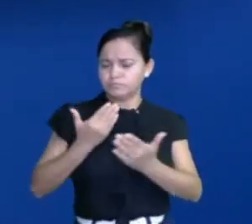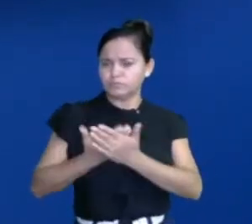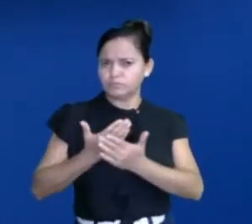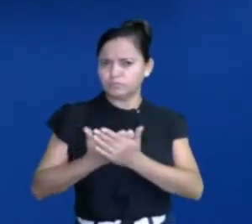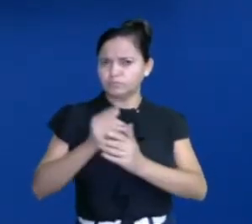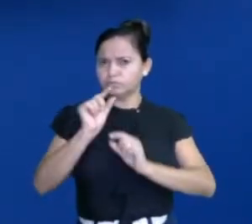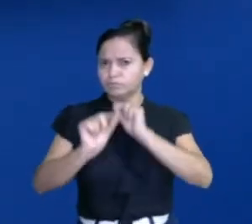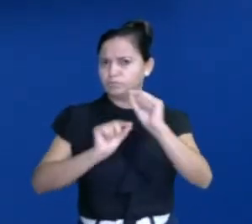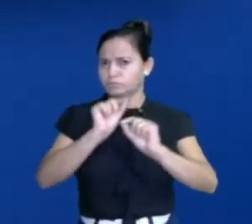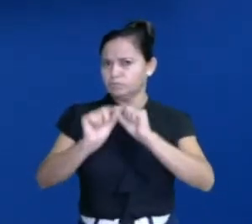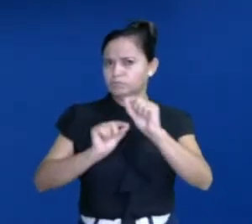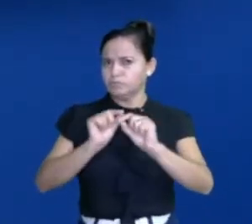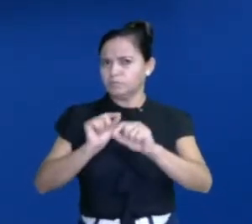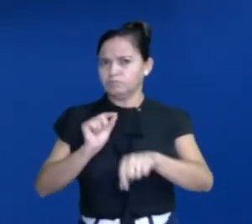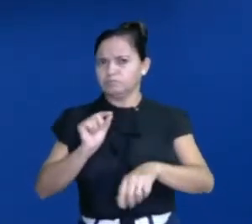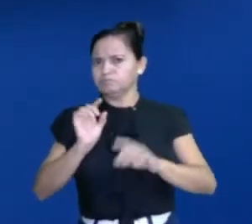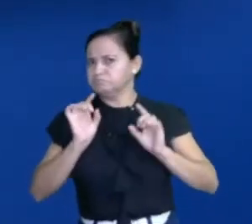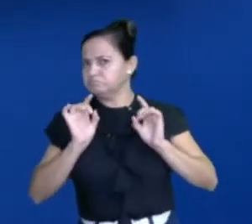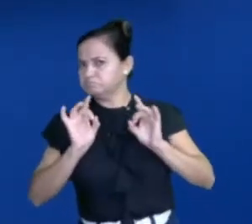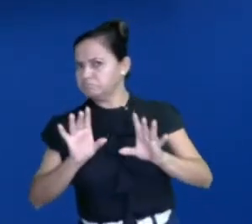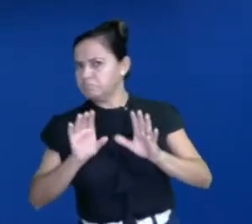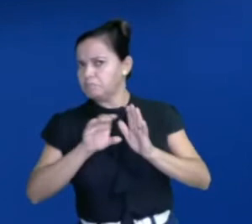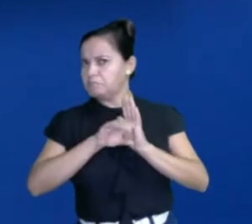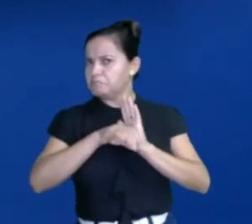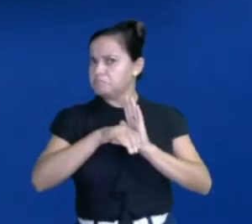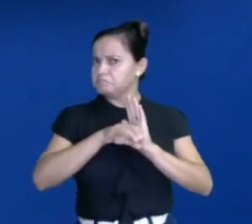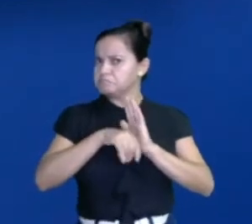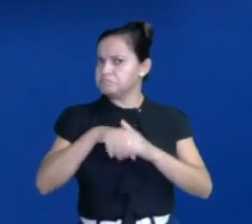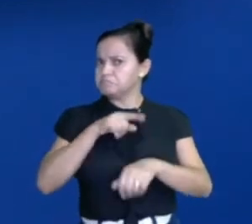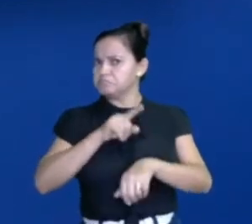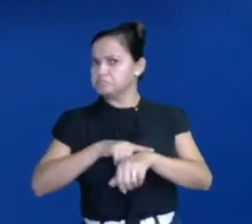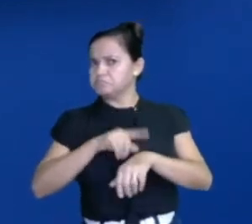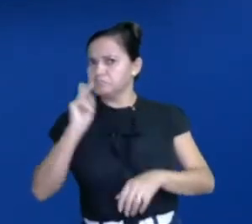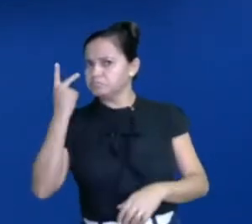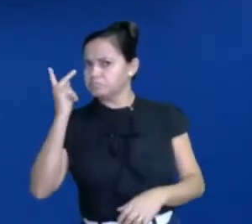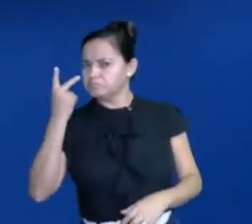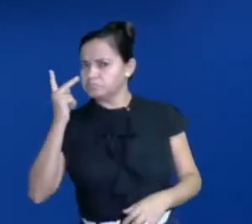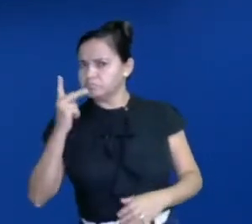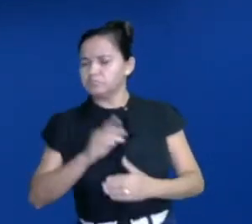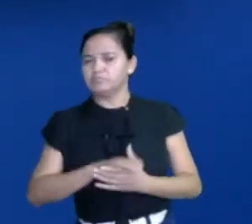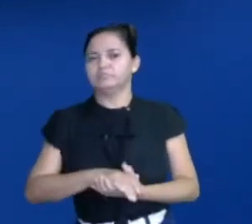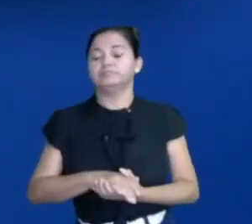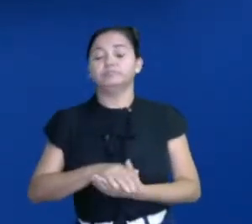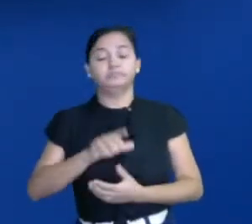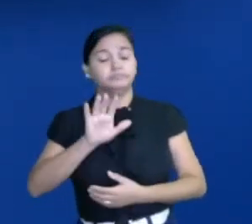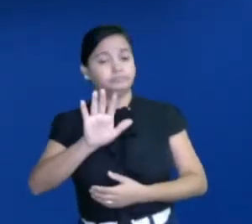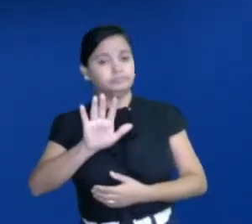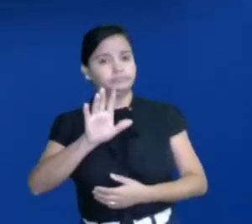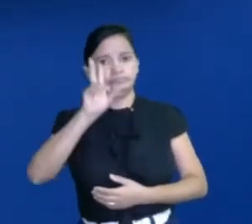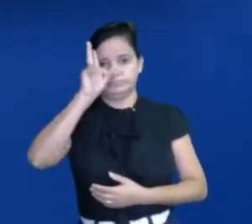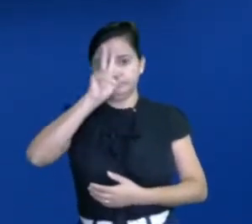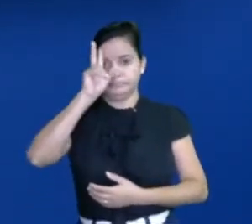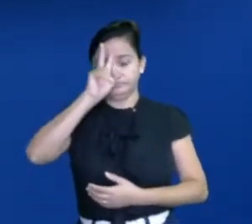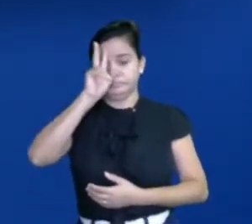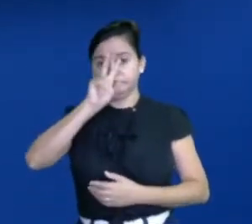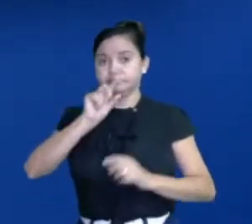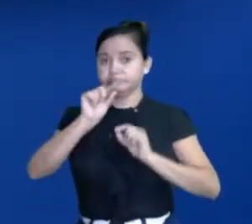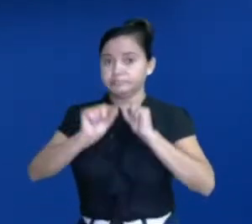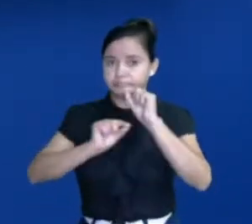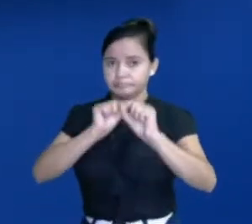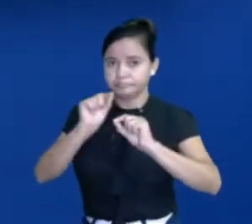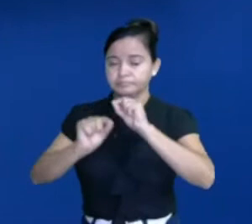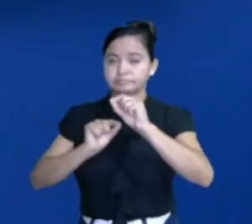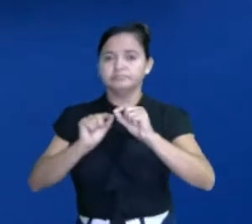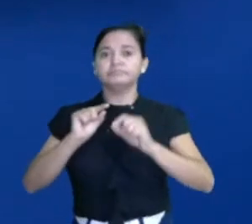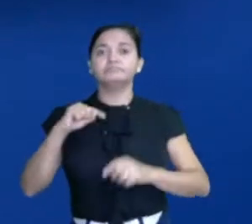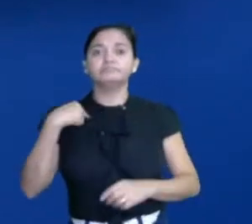do conceito de tempo histórico? Aí convém lembrar que, quando nós